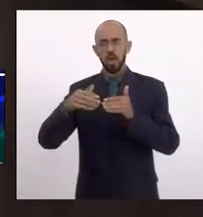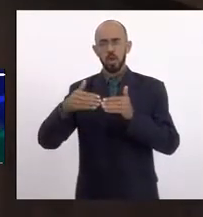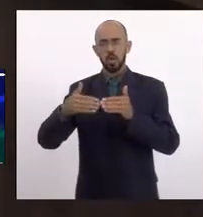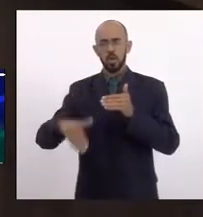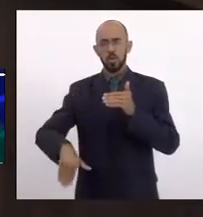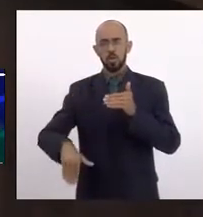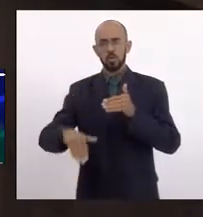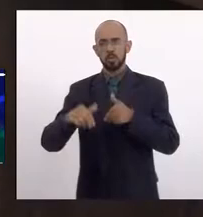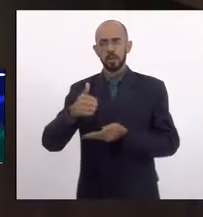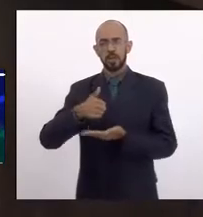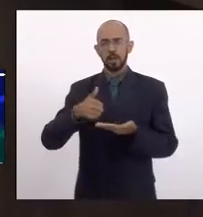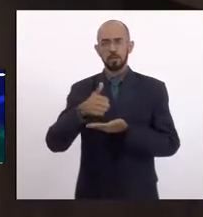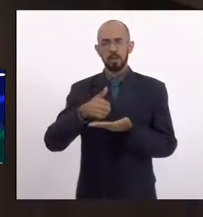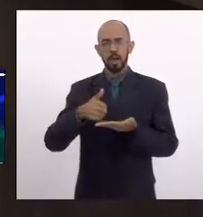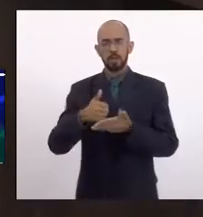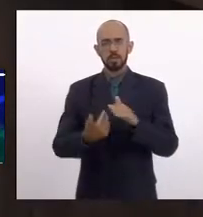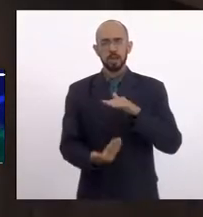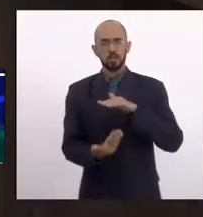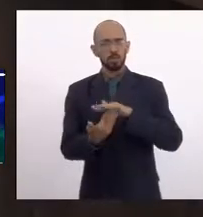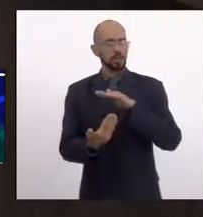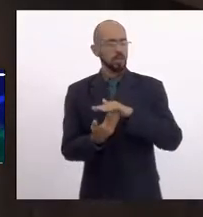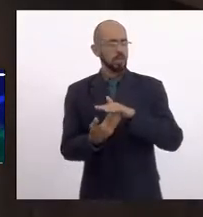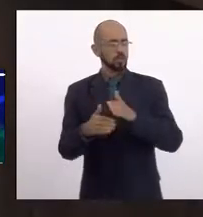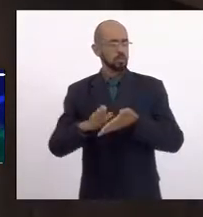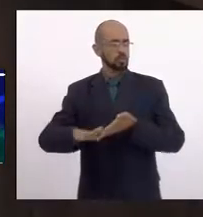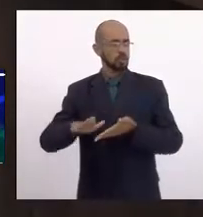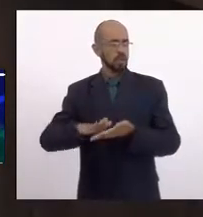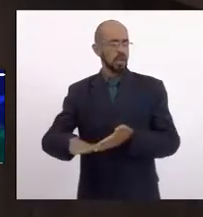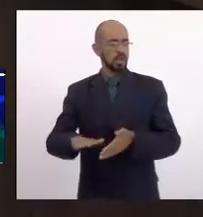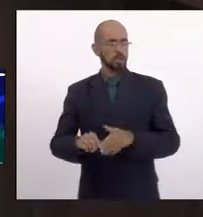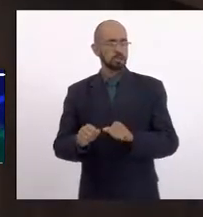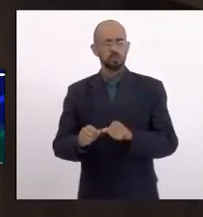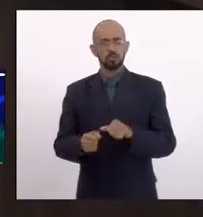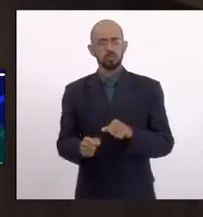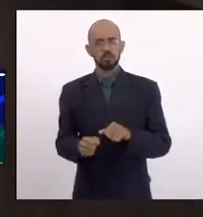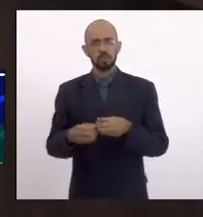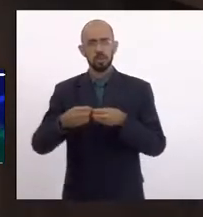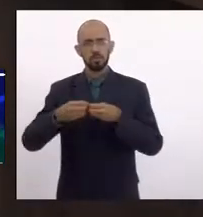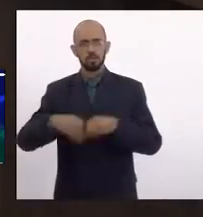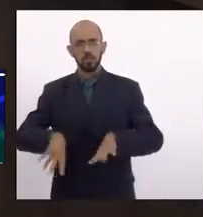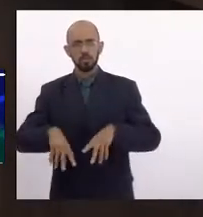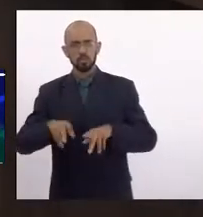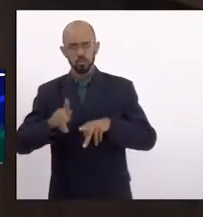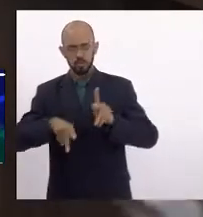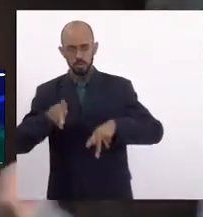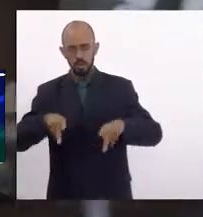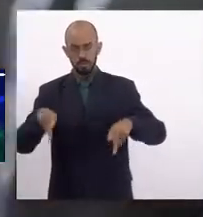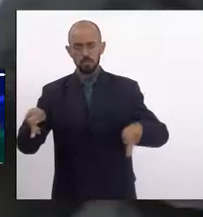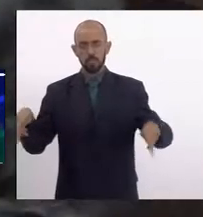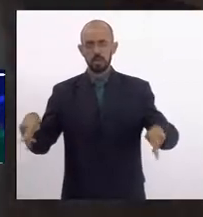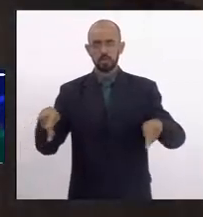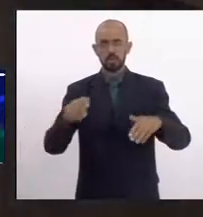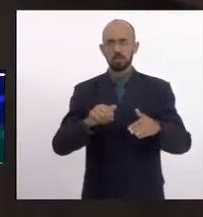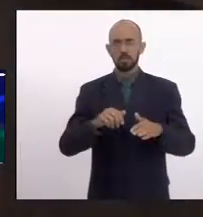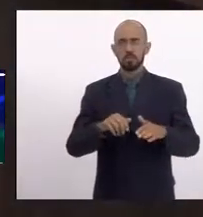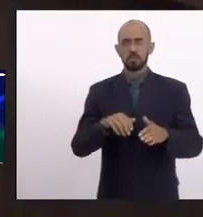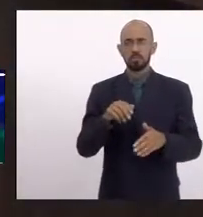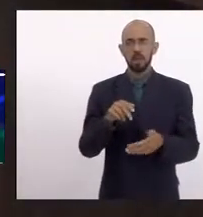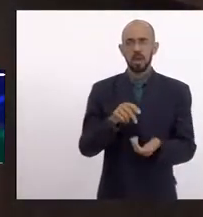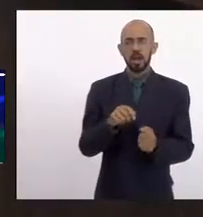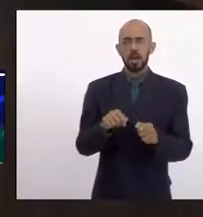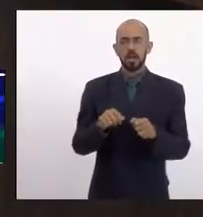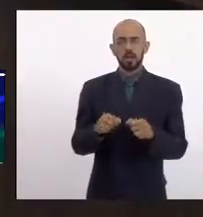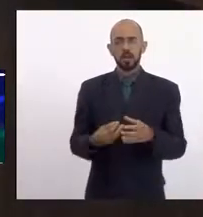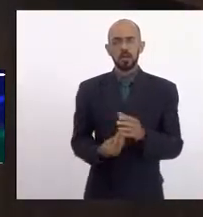na sua essência ao teto de gastos que tanto prejudica e a nossa população para efetivação de políticas